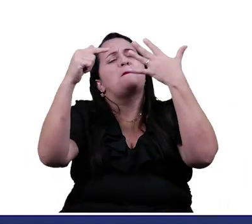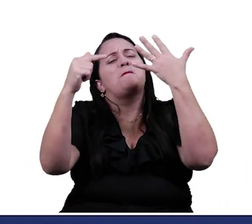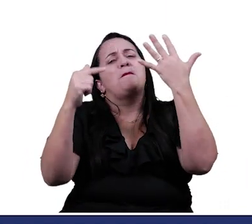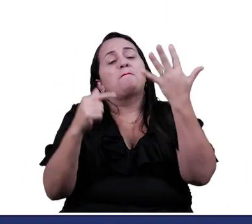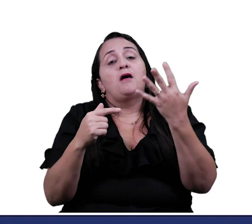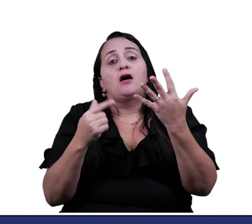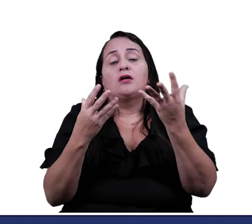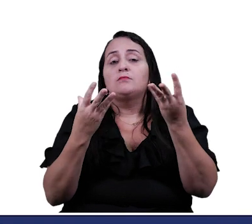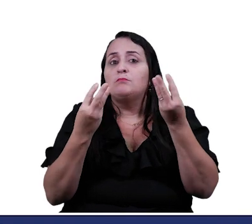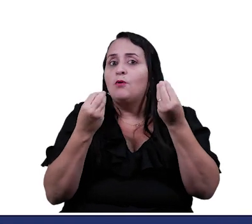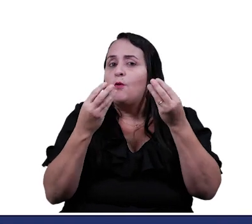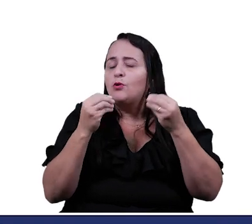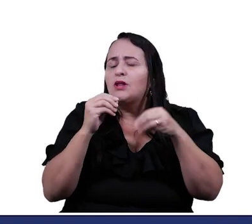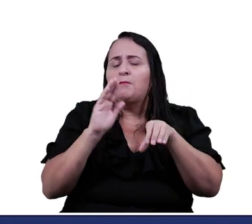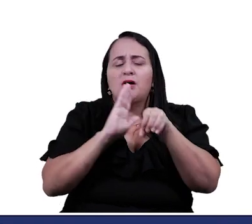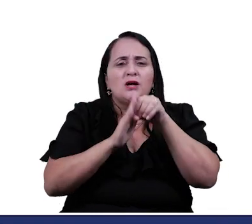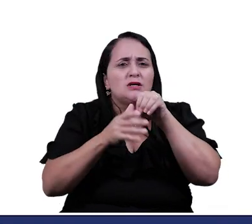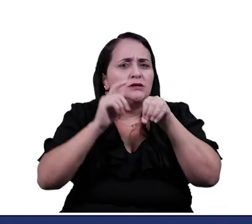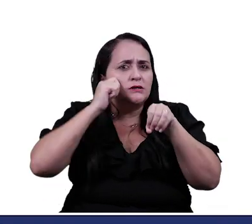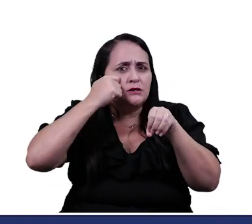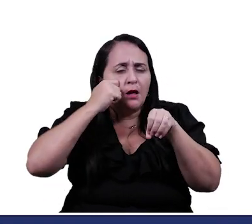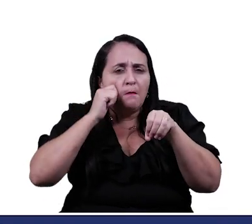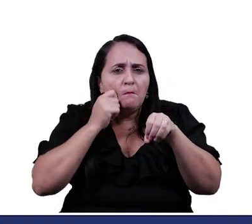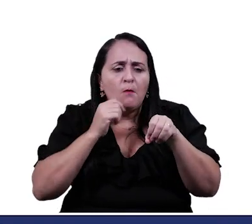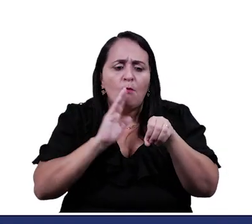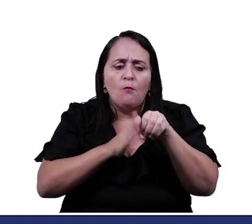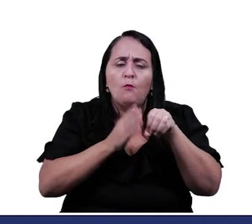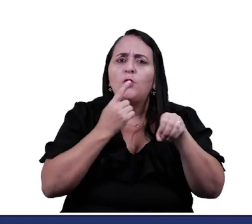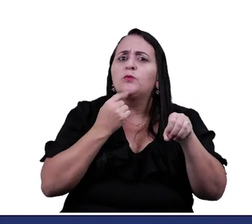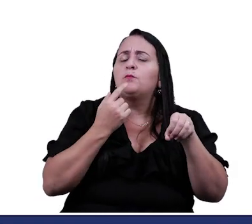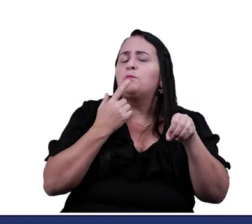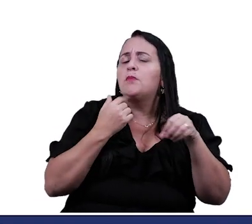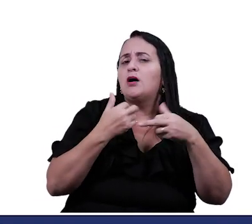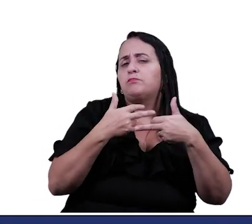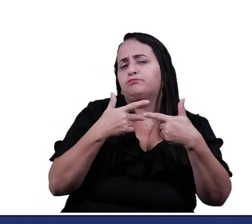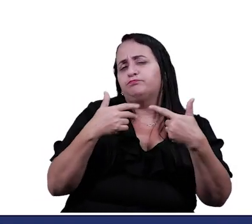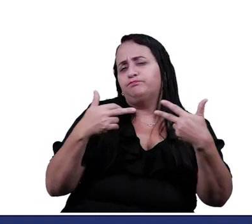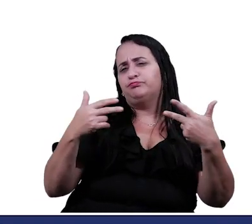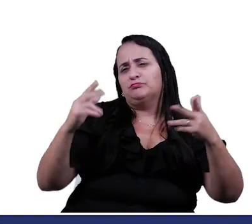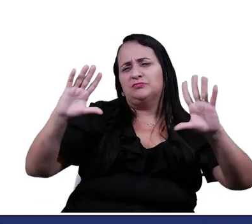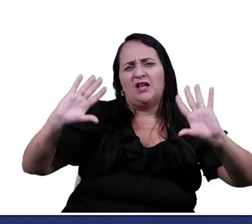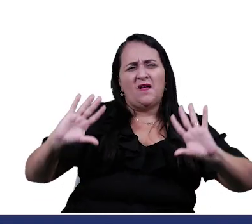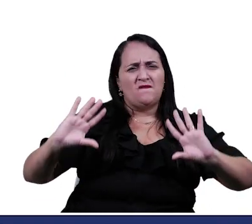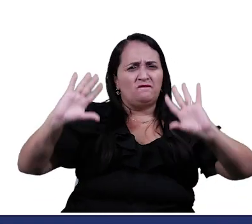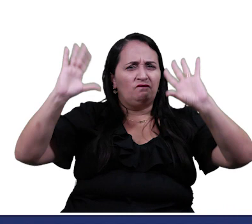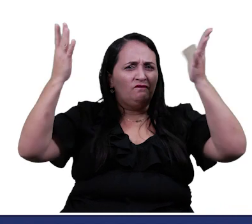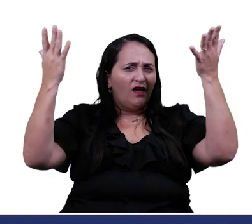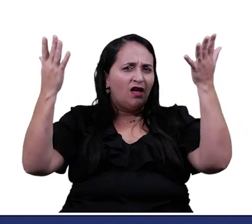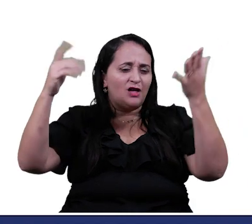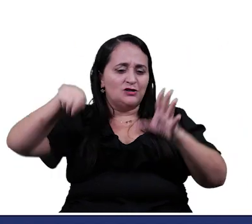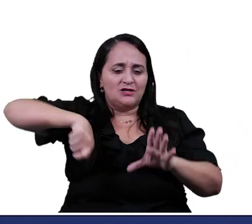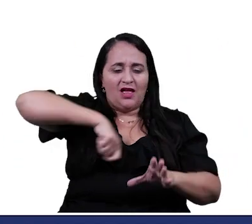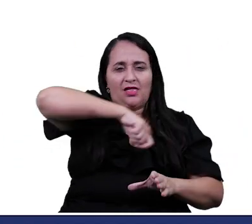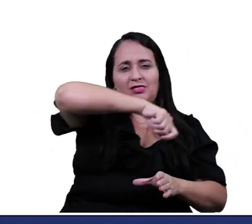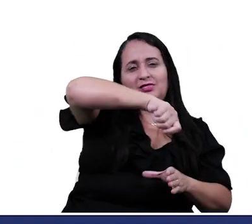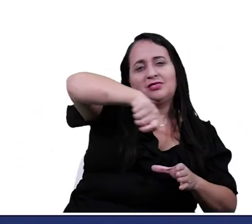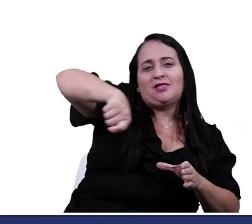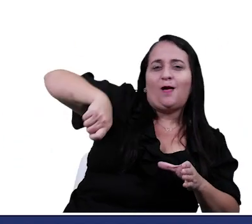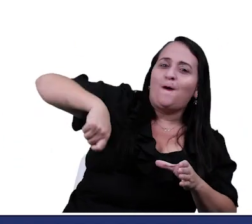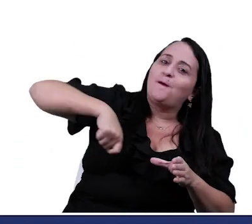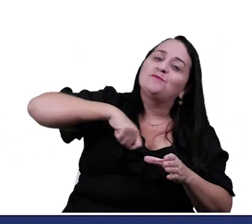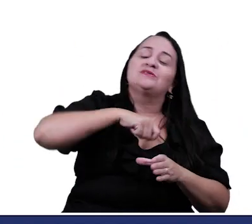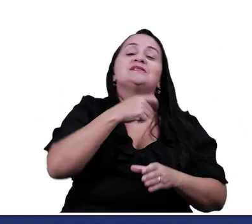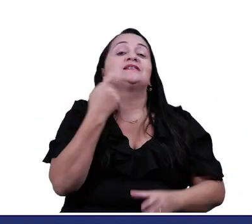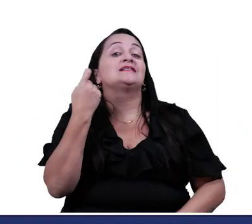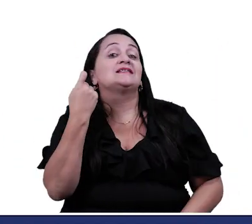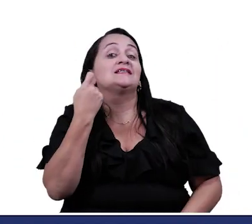mate, cebola, couve e tomate. E tem festa na cozinha. É a sexta, e a sexta é